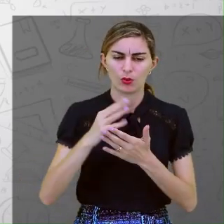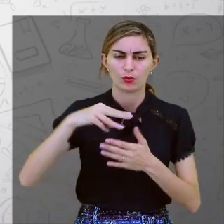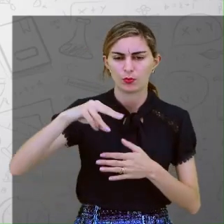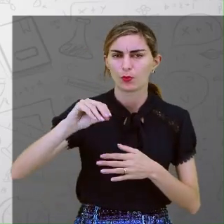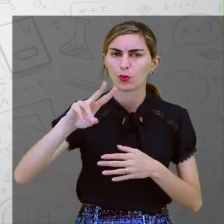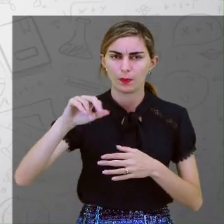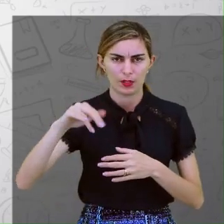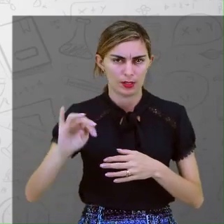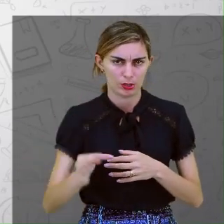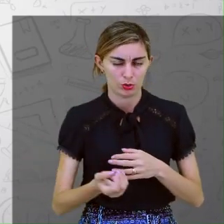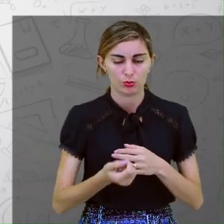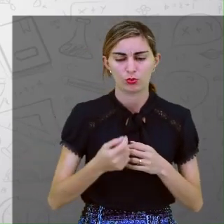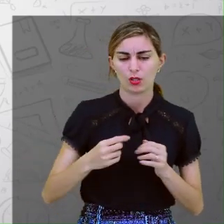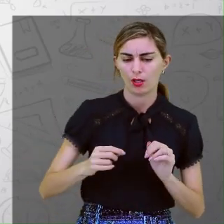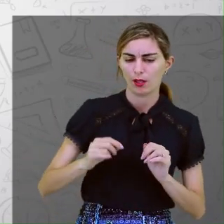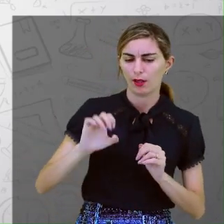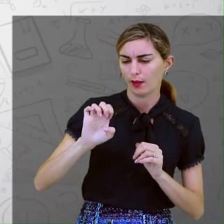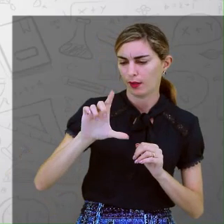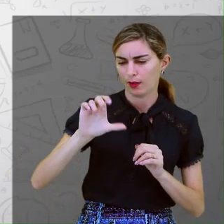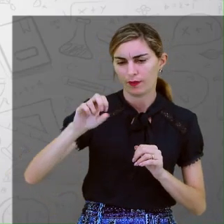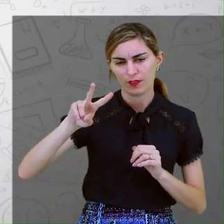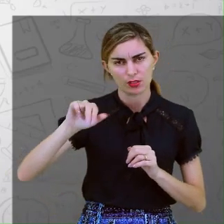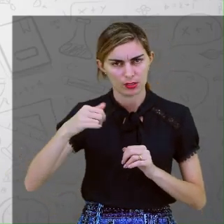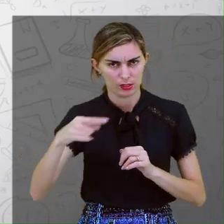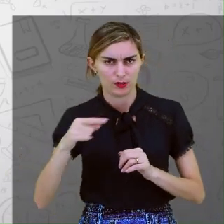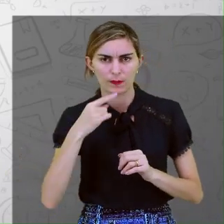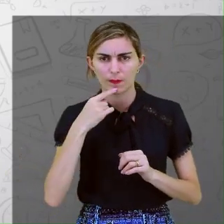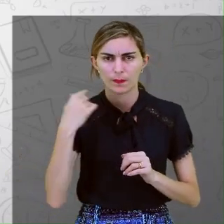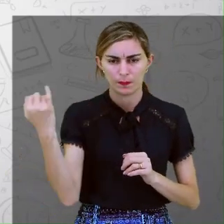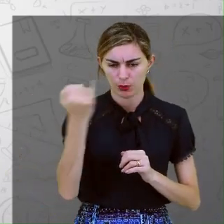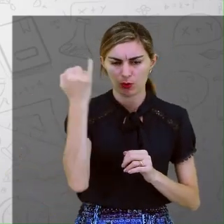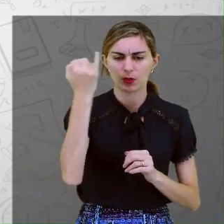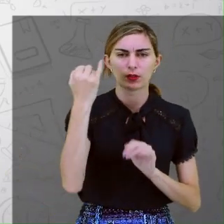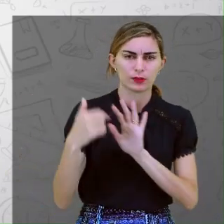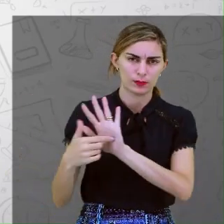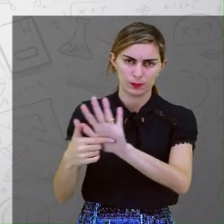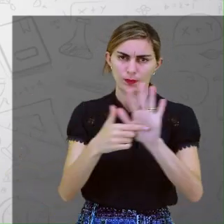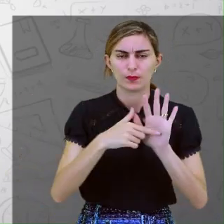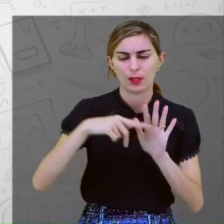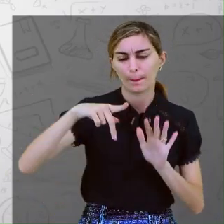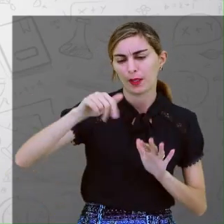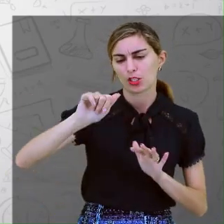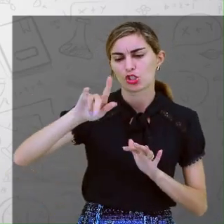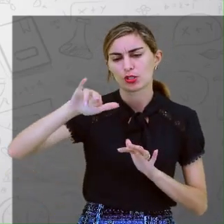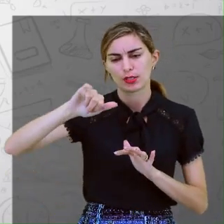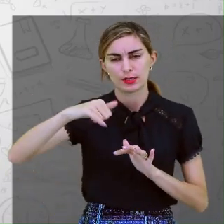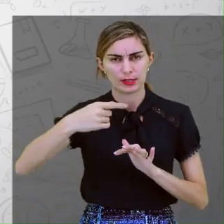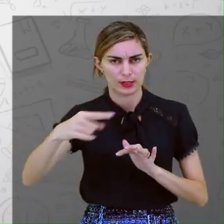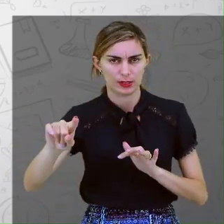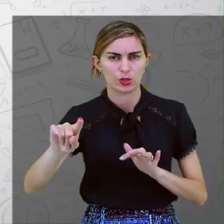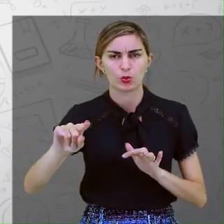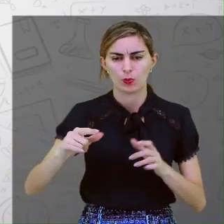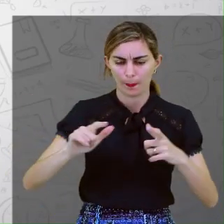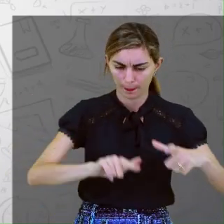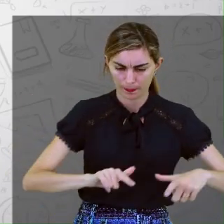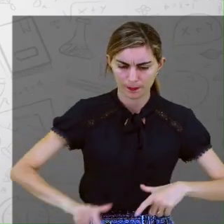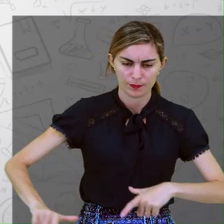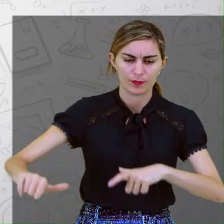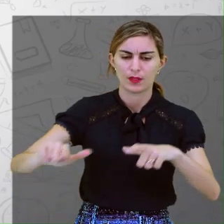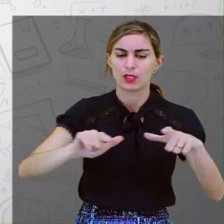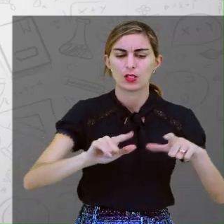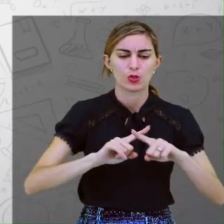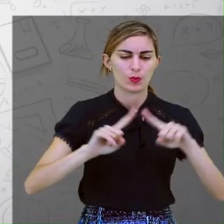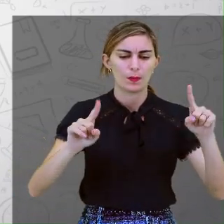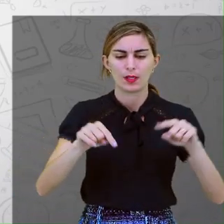momentos, na elevação, é importante que apareça também a paginação, porque a gente viu a planta de paginação de piso, mas